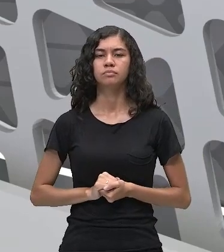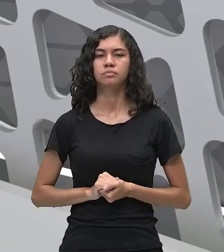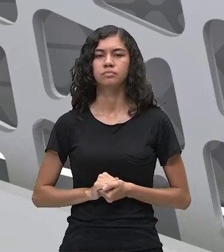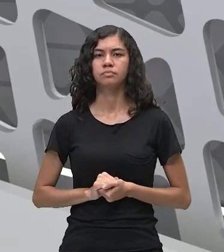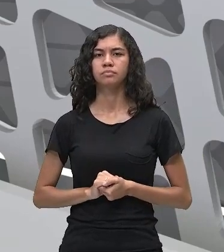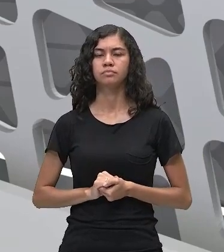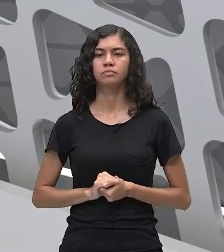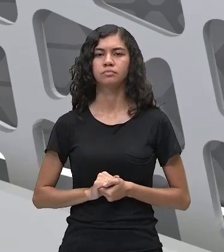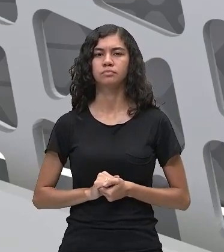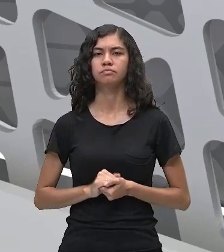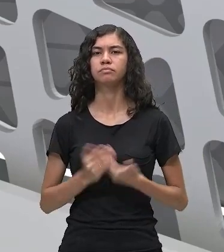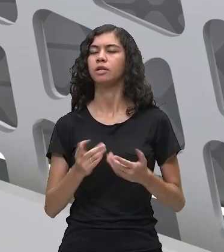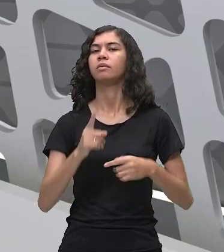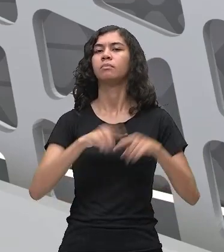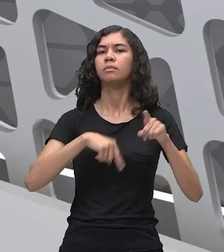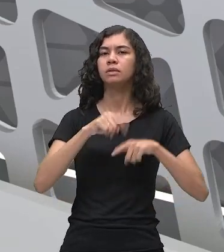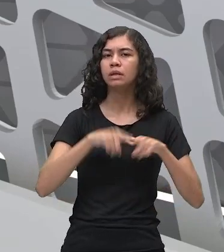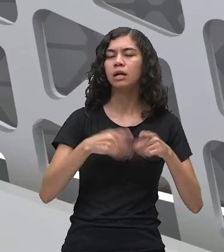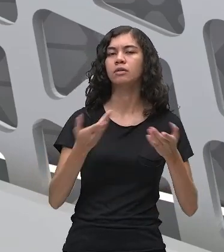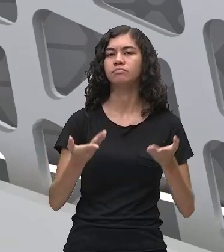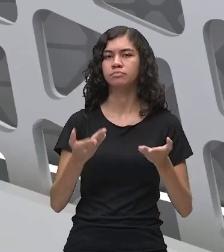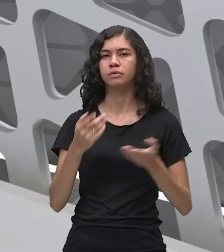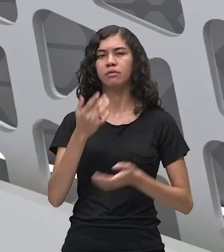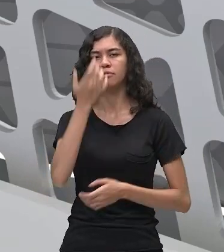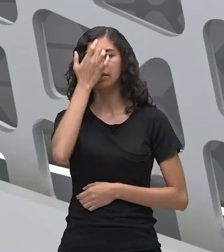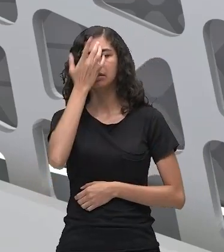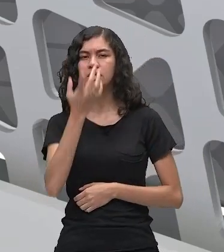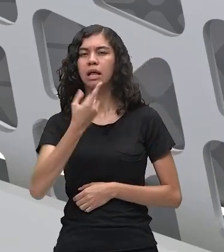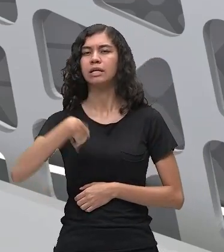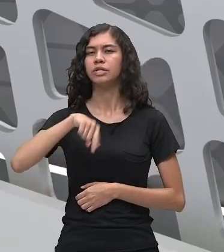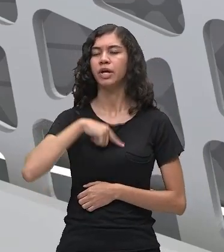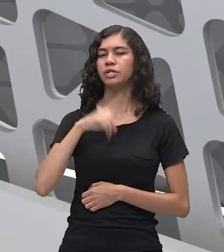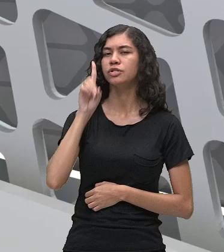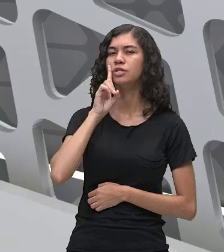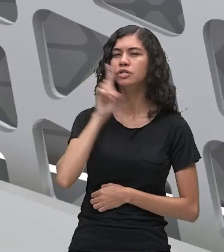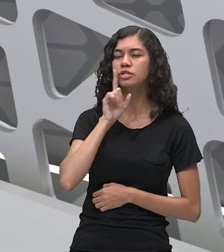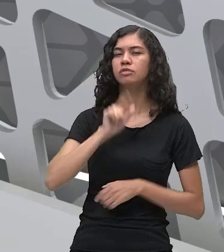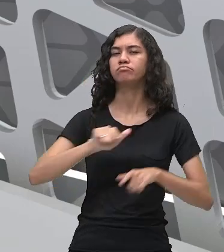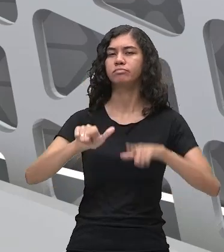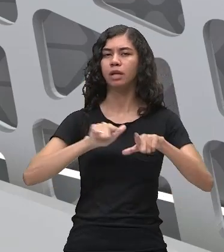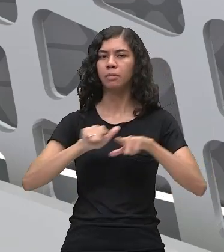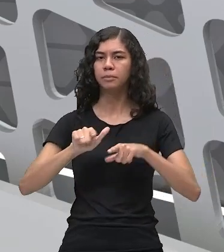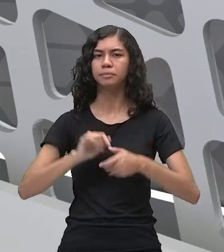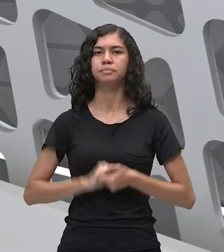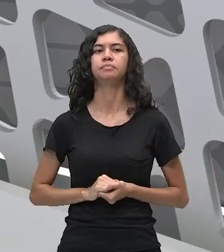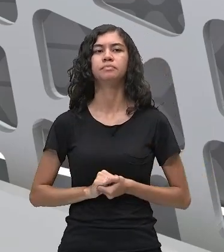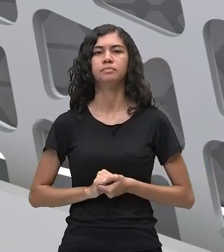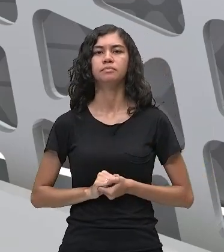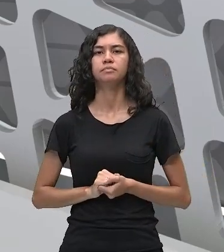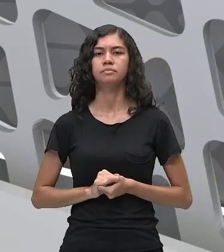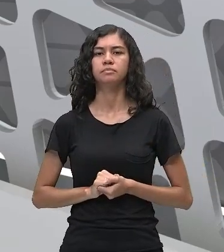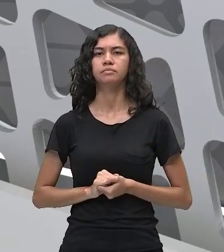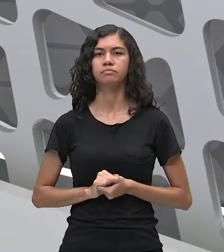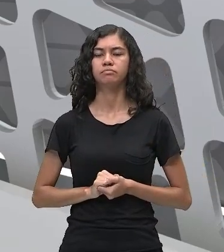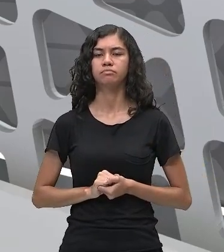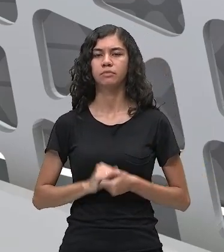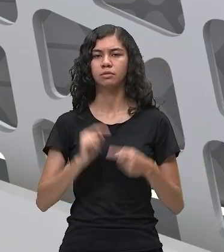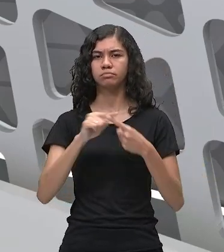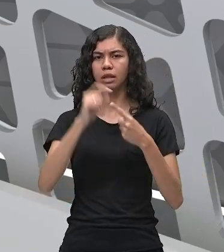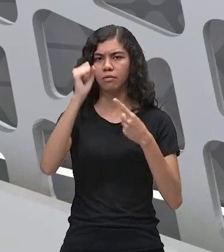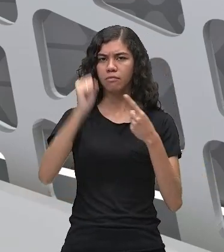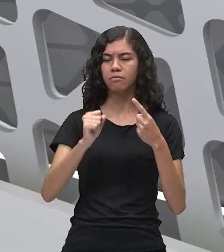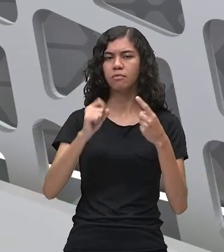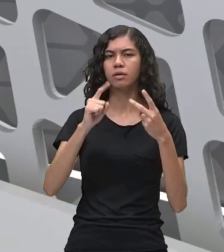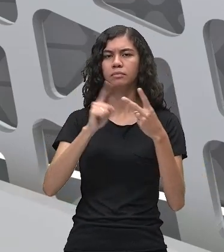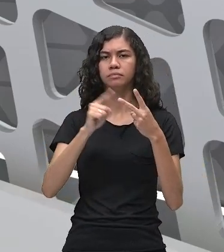Máquinas simples são objetos, instrumentos aí para facilitar o nosso trabalho, aumenta a nossa força, tá? A gente viu alavancas, a gente viu, acabou